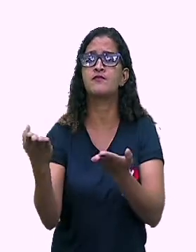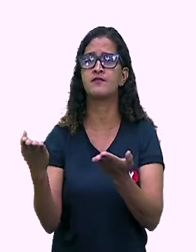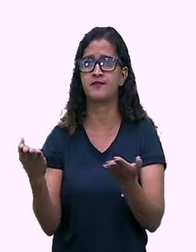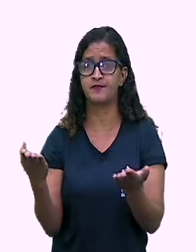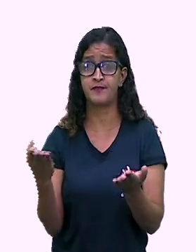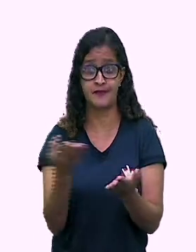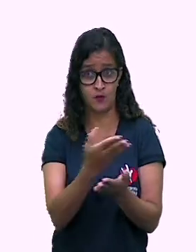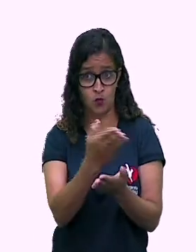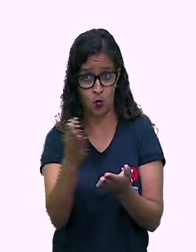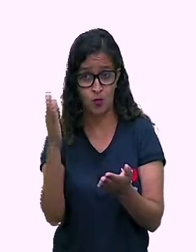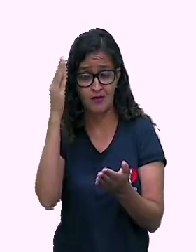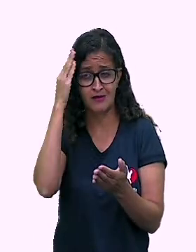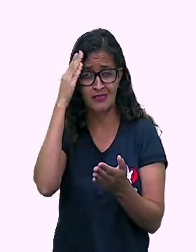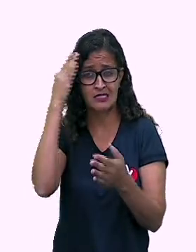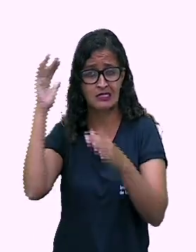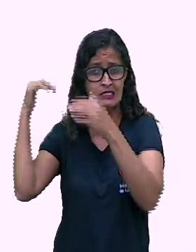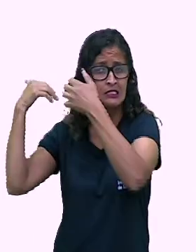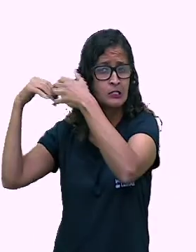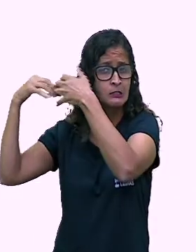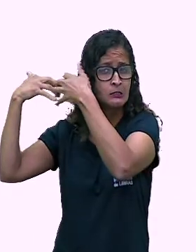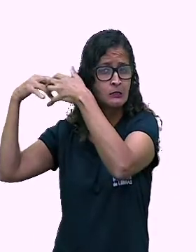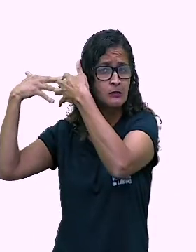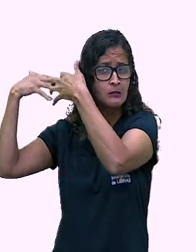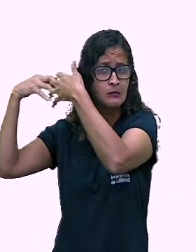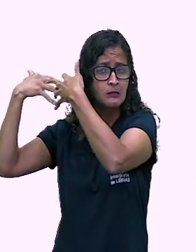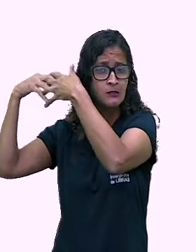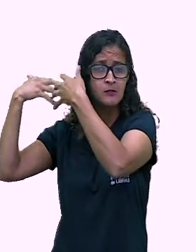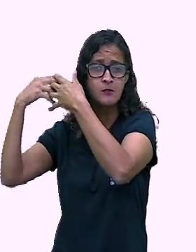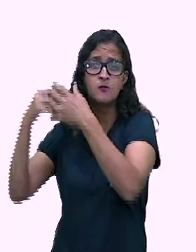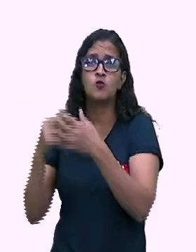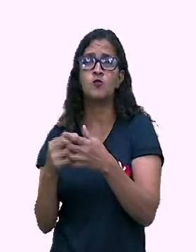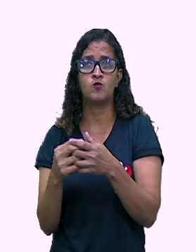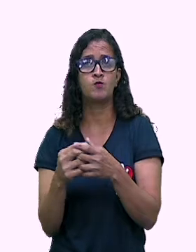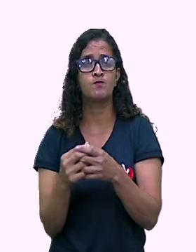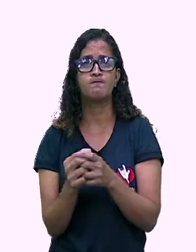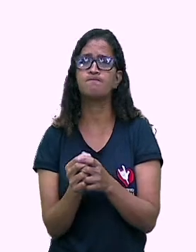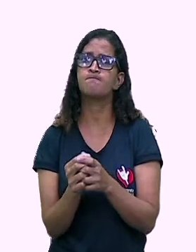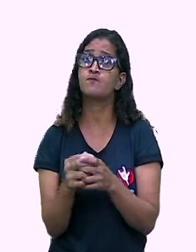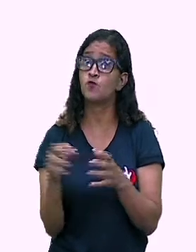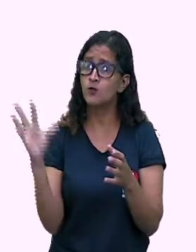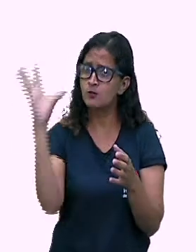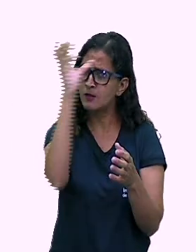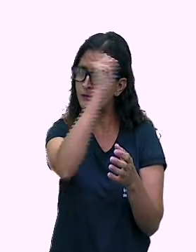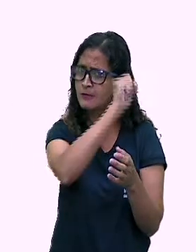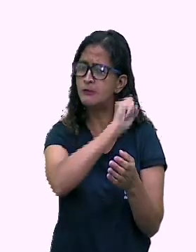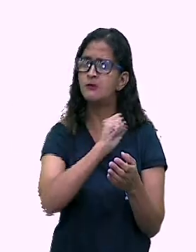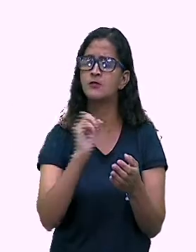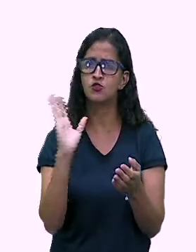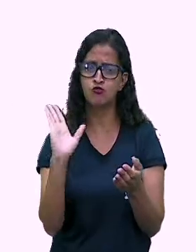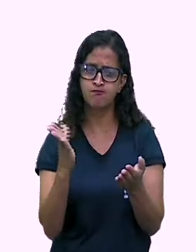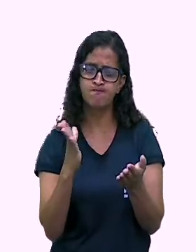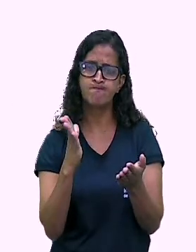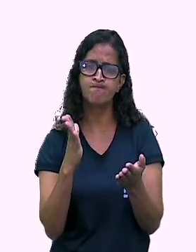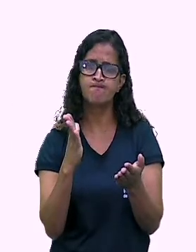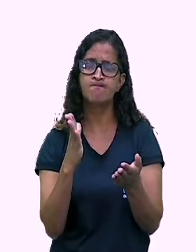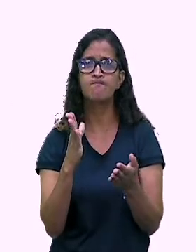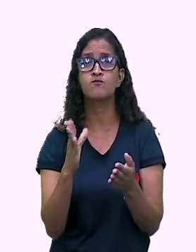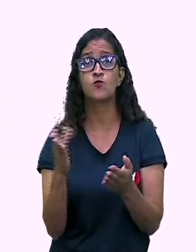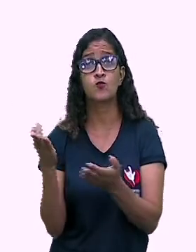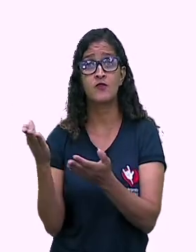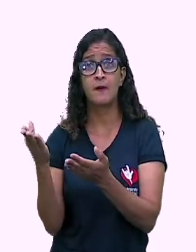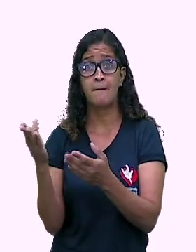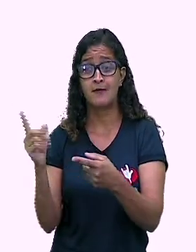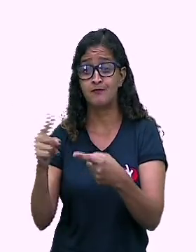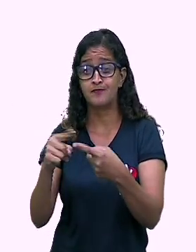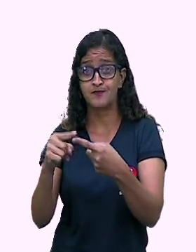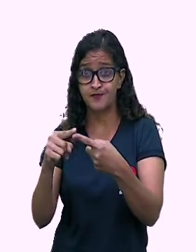que você esteja já utilizando o seu conhecimento sobre